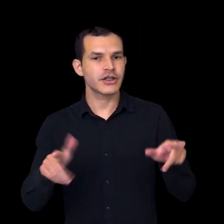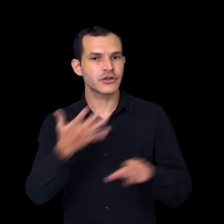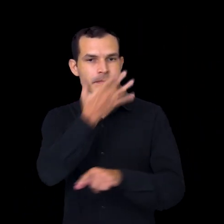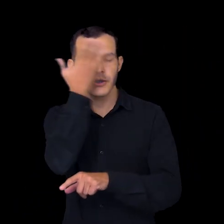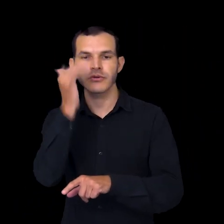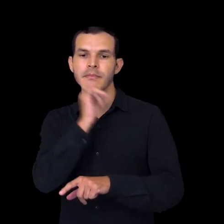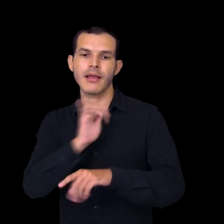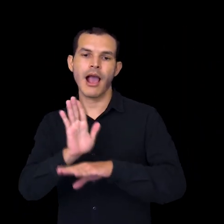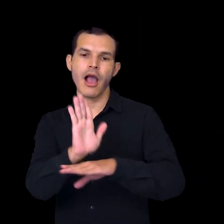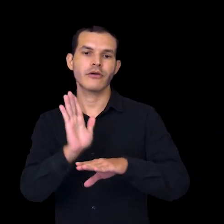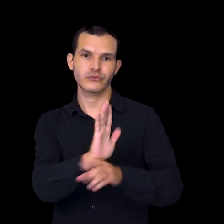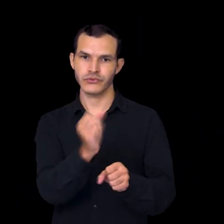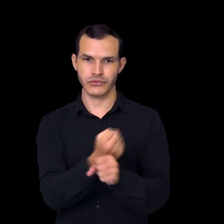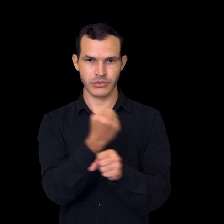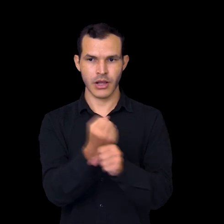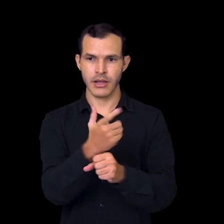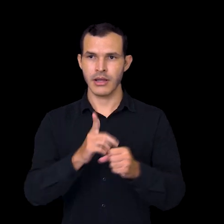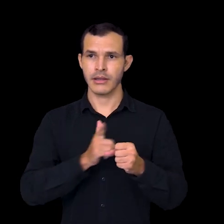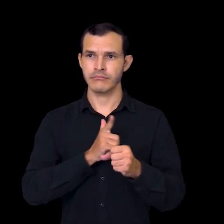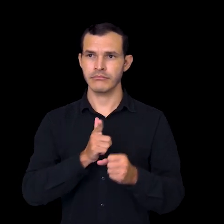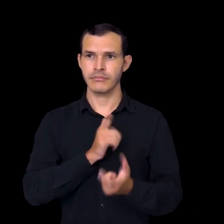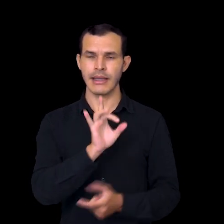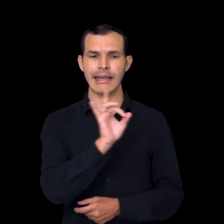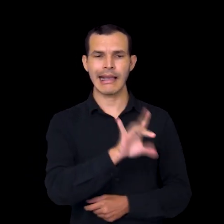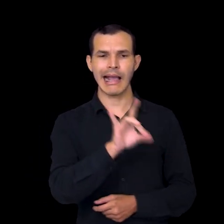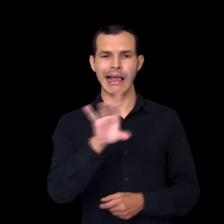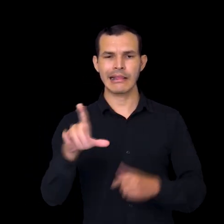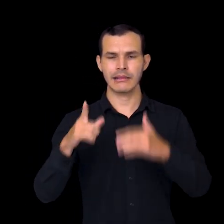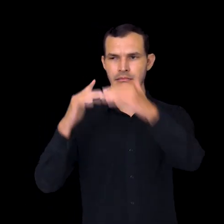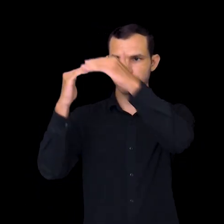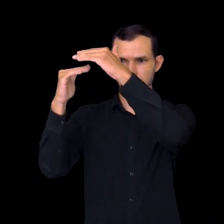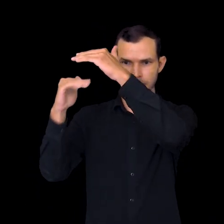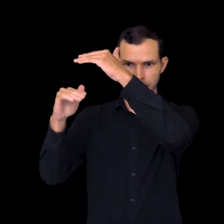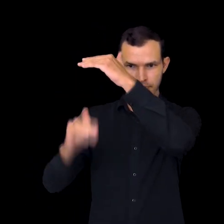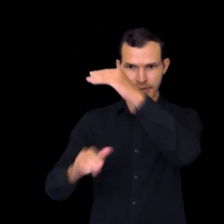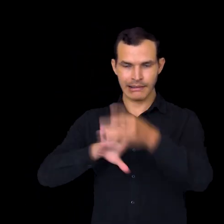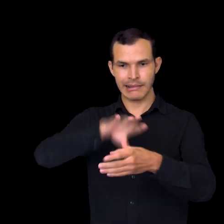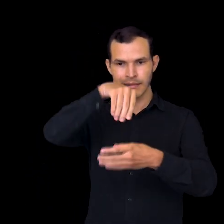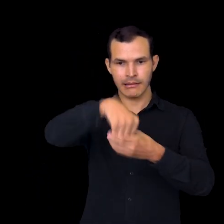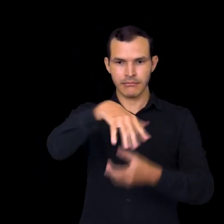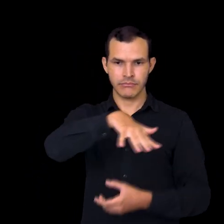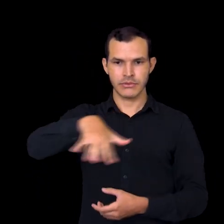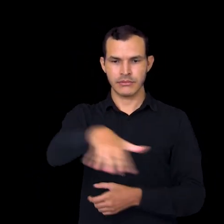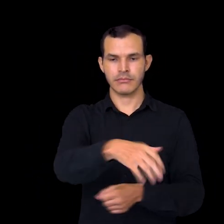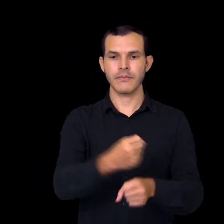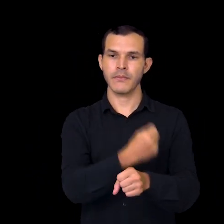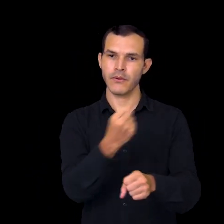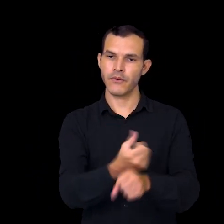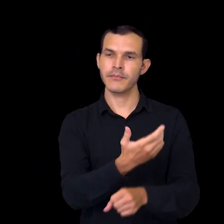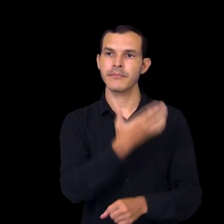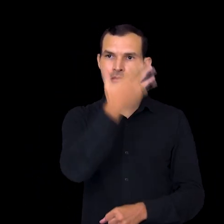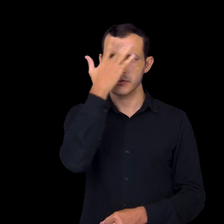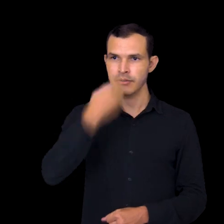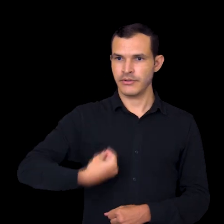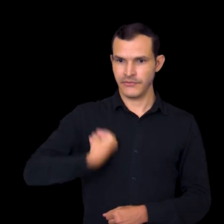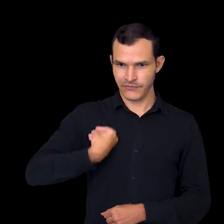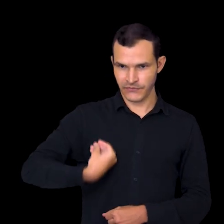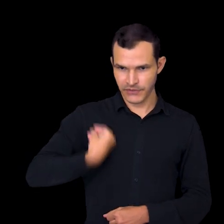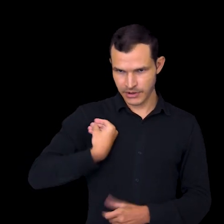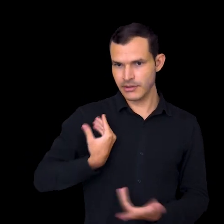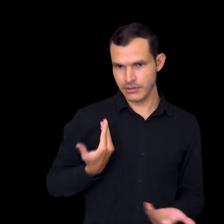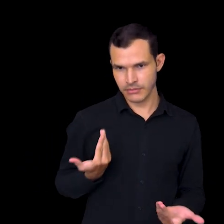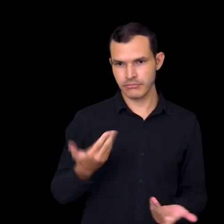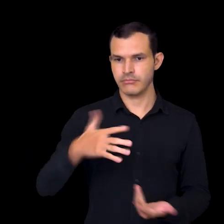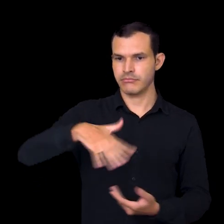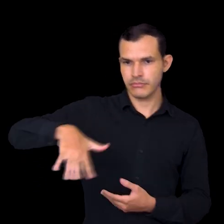E cada uma dessas hierarquias dentro do canteiro de obras também se reproduzem na vida social dentro